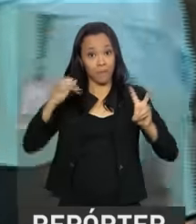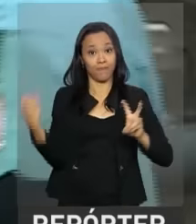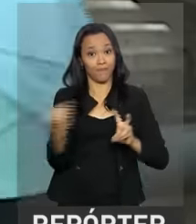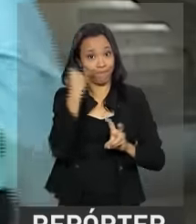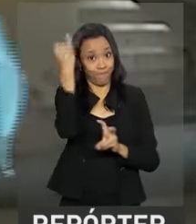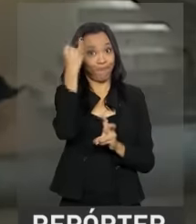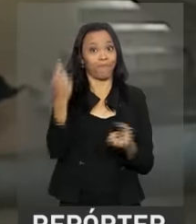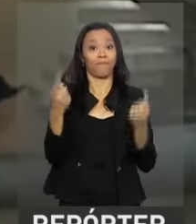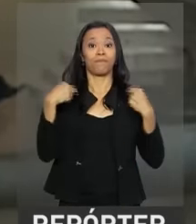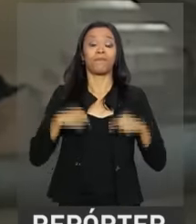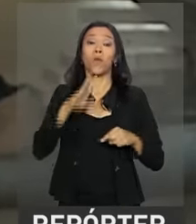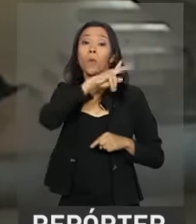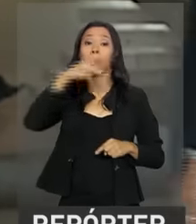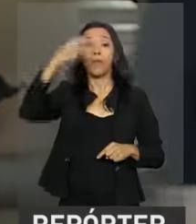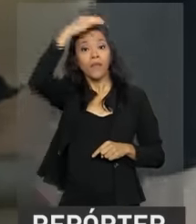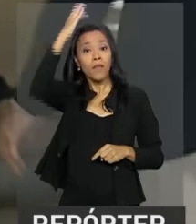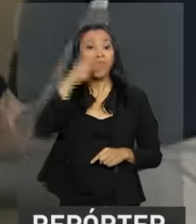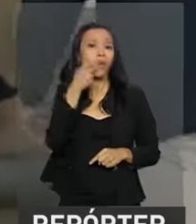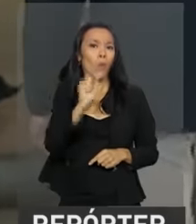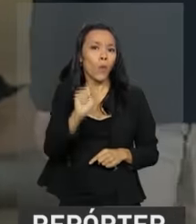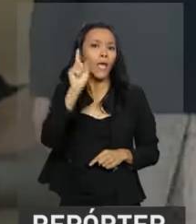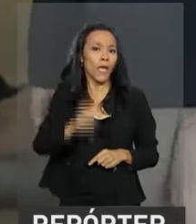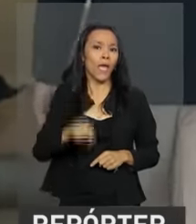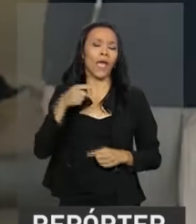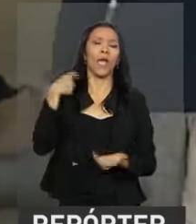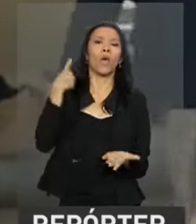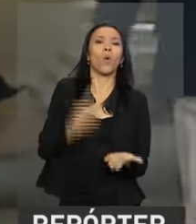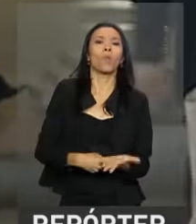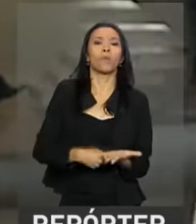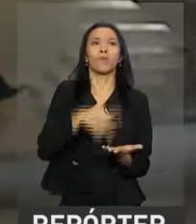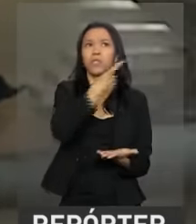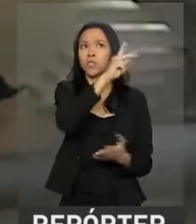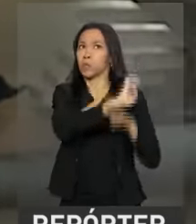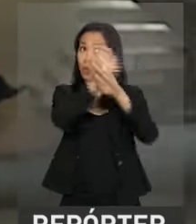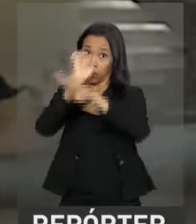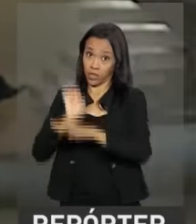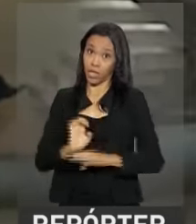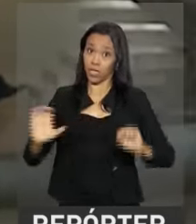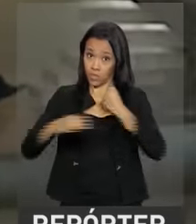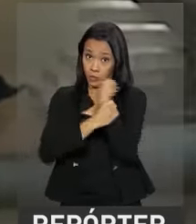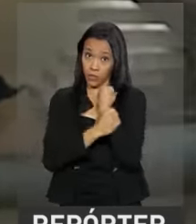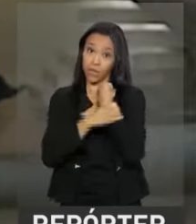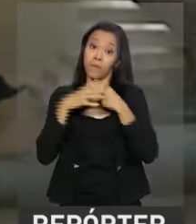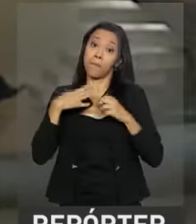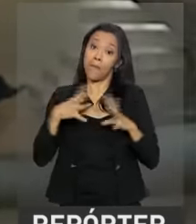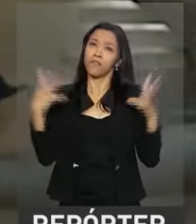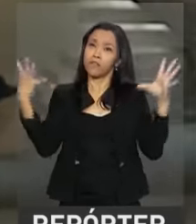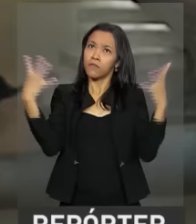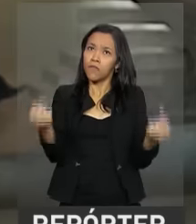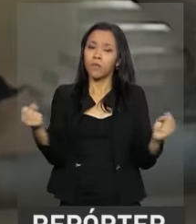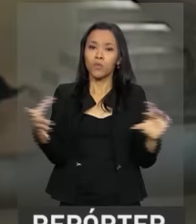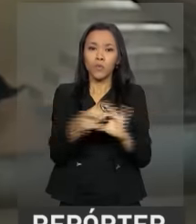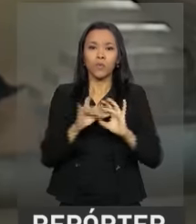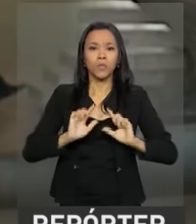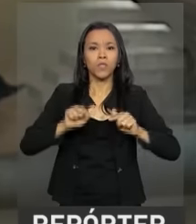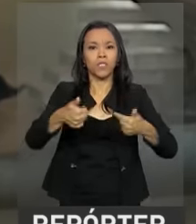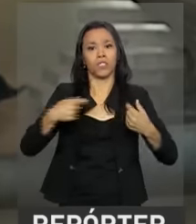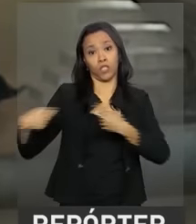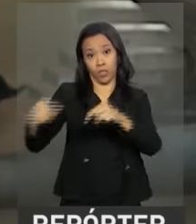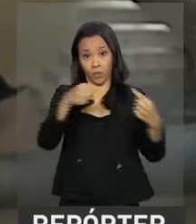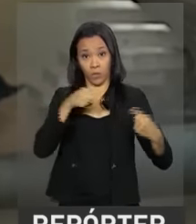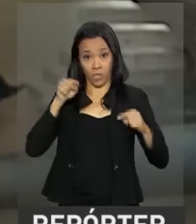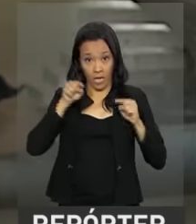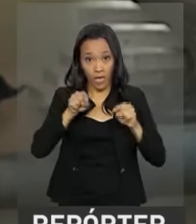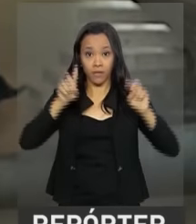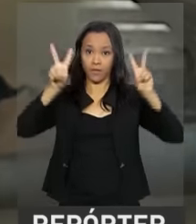ainda que, embora a segurança pública seja competência dos estados, há a necessidade de unir esforços para discutir esse assunto. Segundo